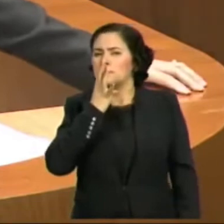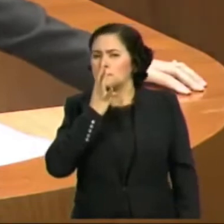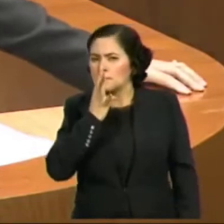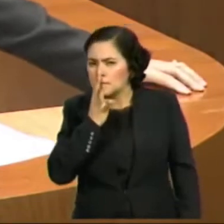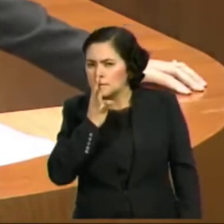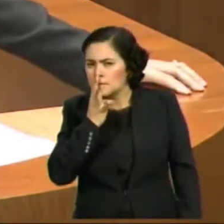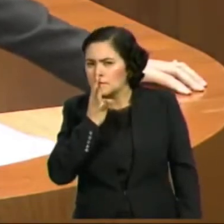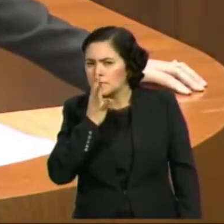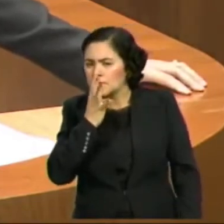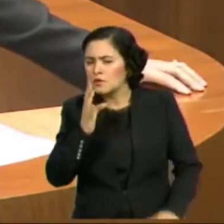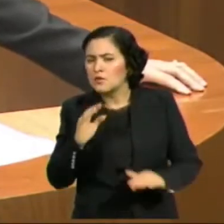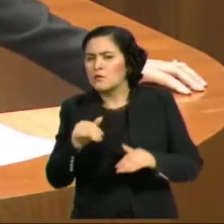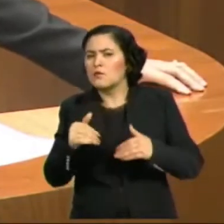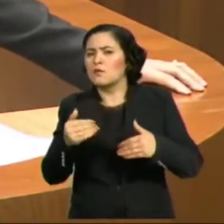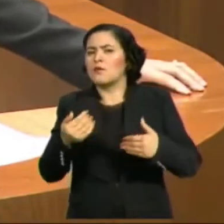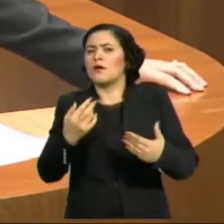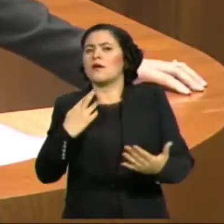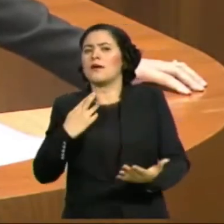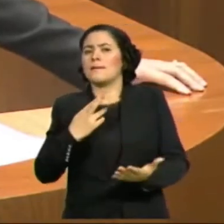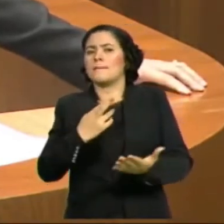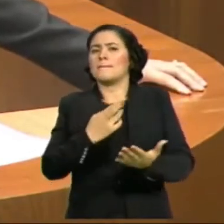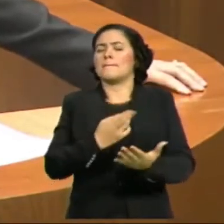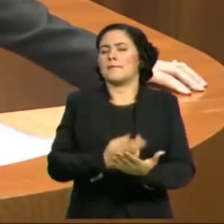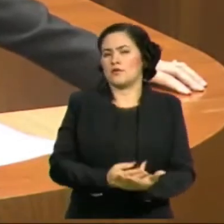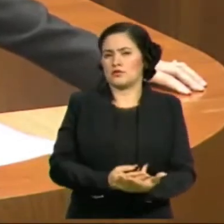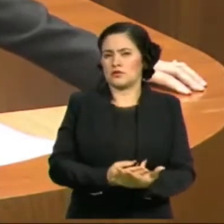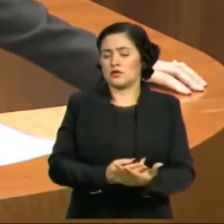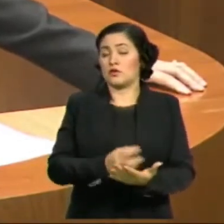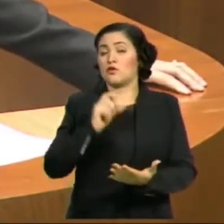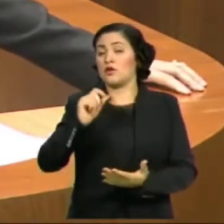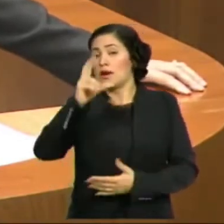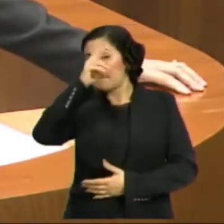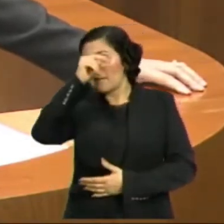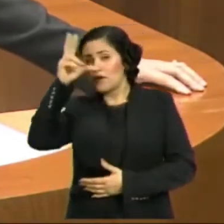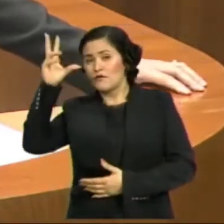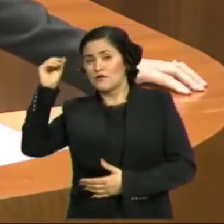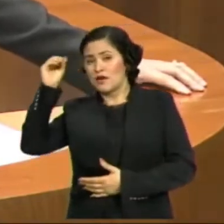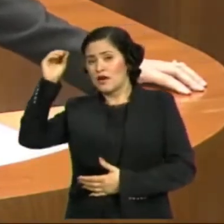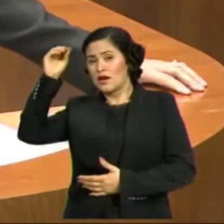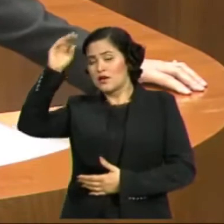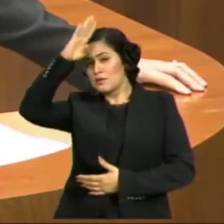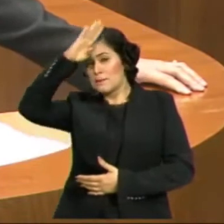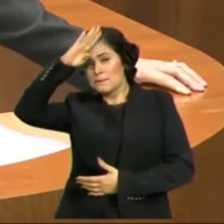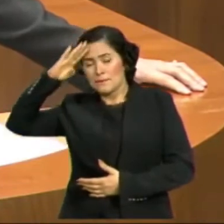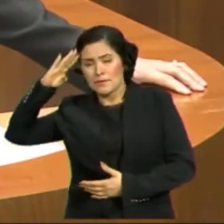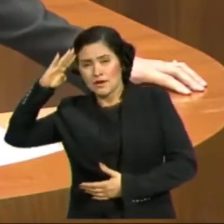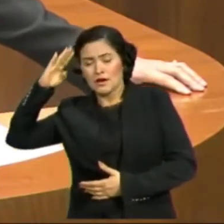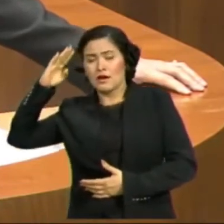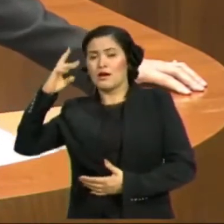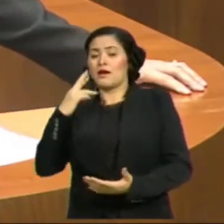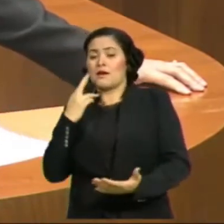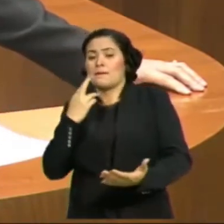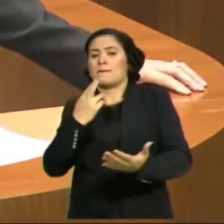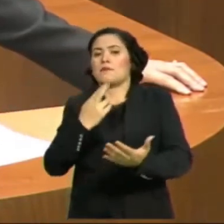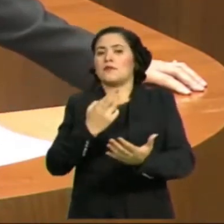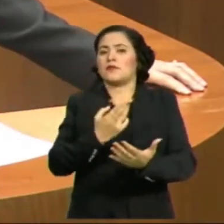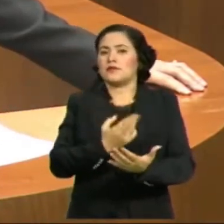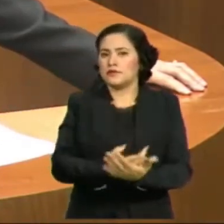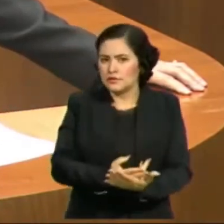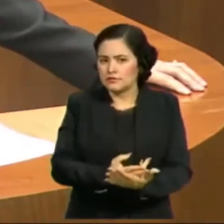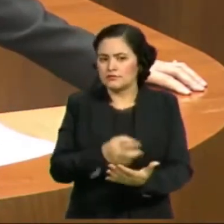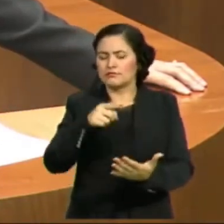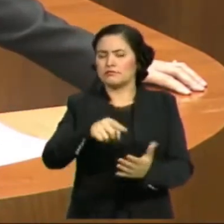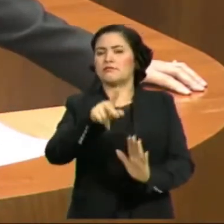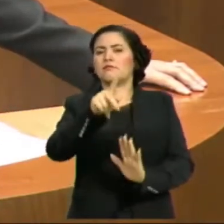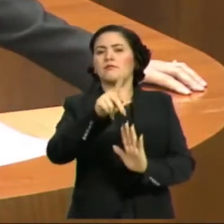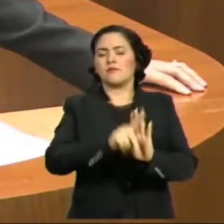é o parecer do prefeito Eduardo Braide em relação a esse